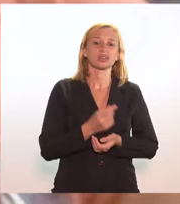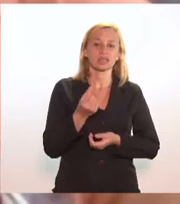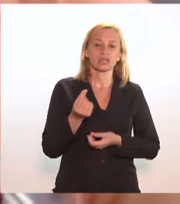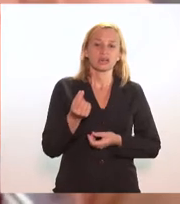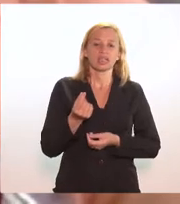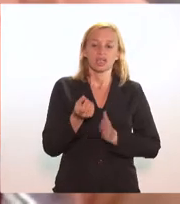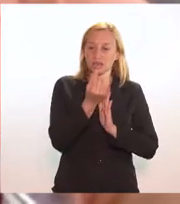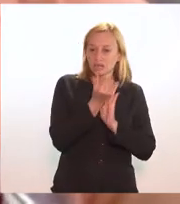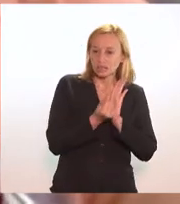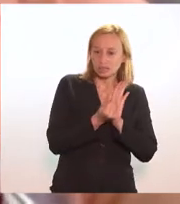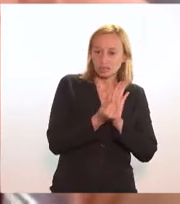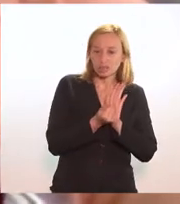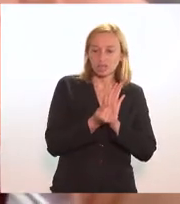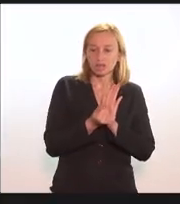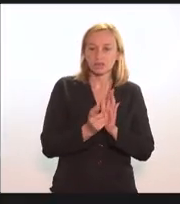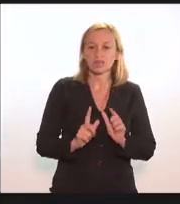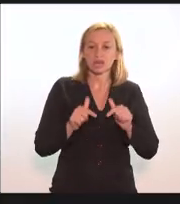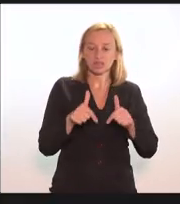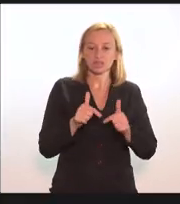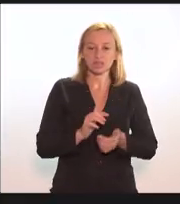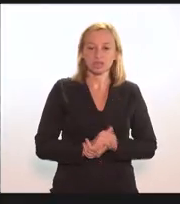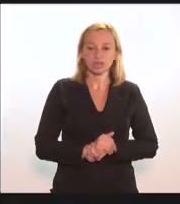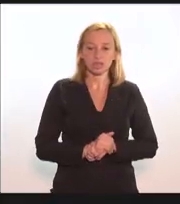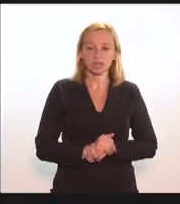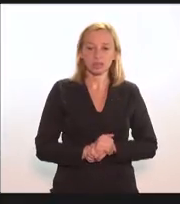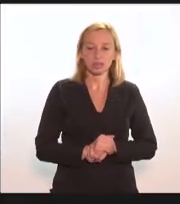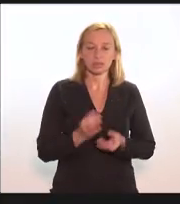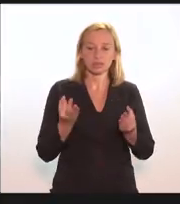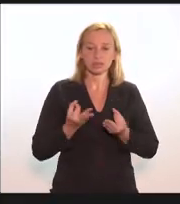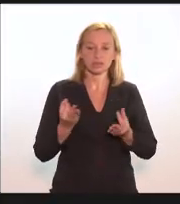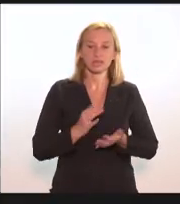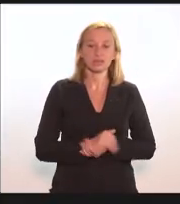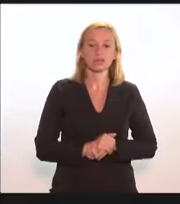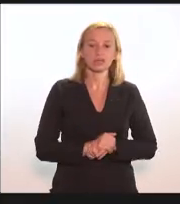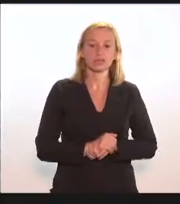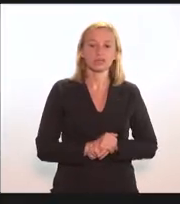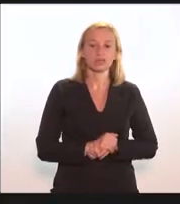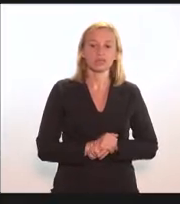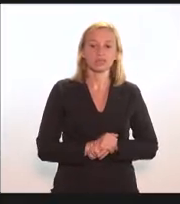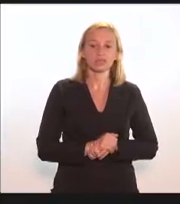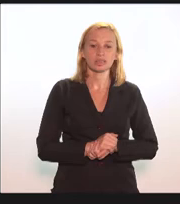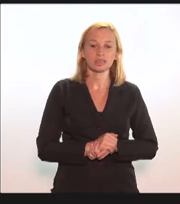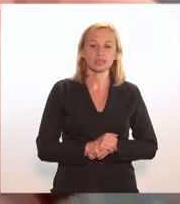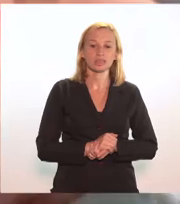orçamentárias e de ações na barreira fiscal.